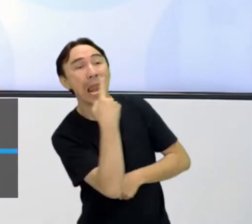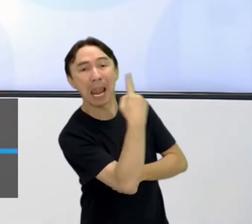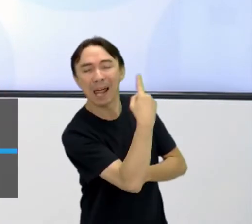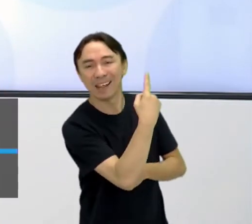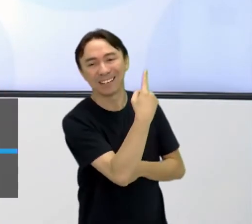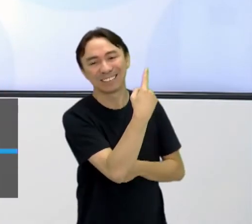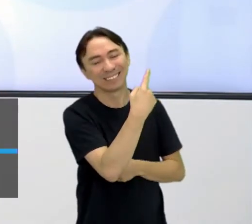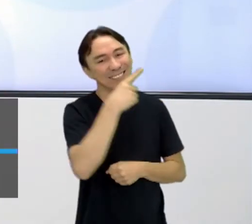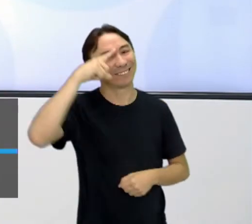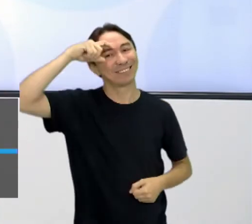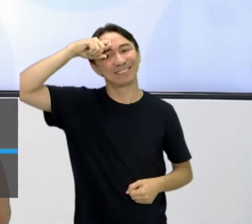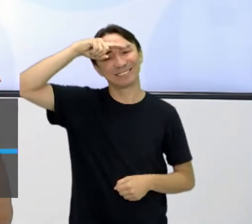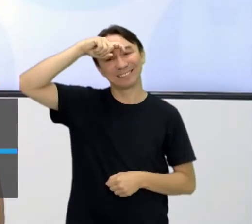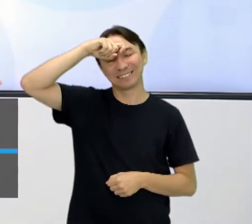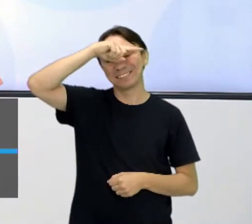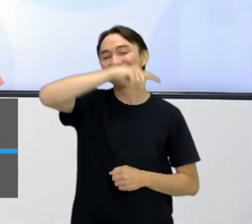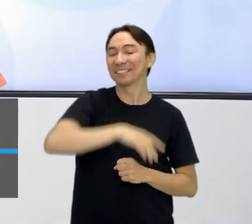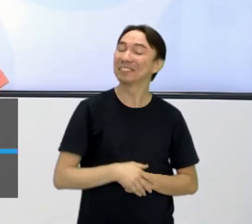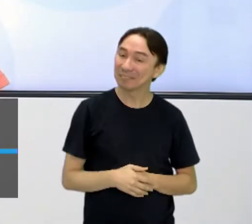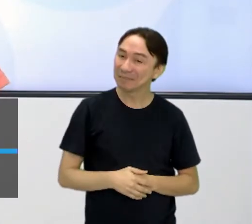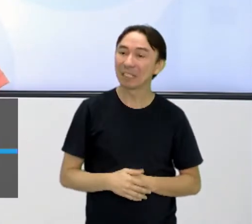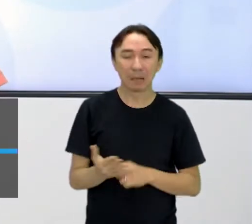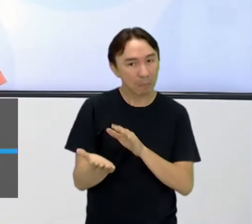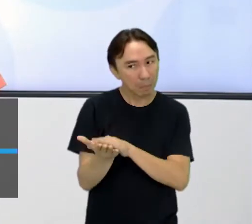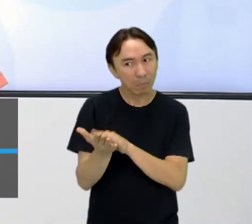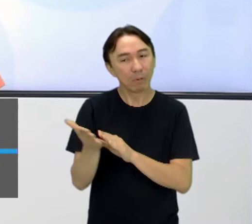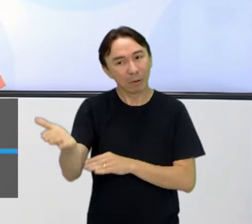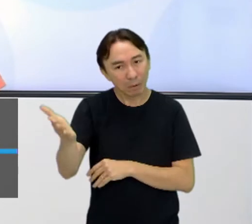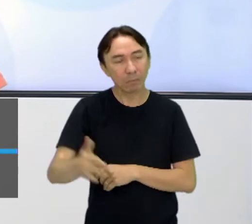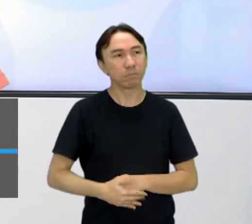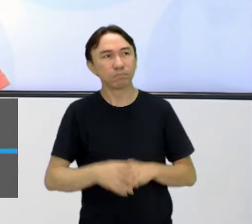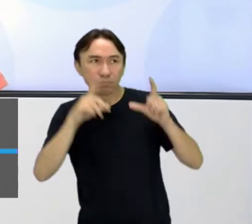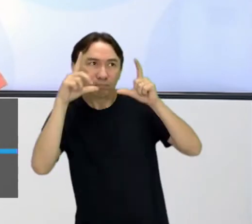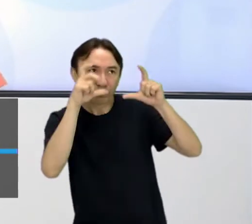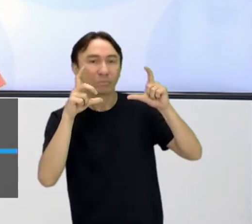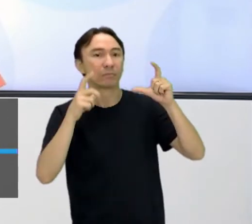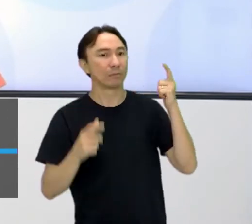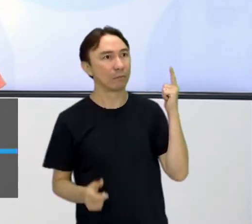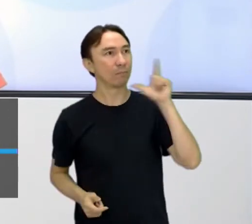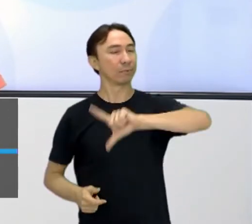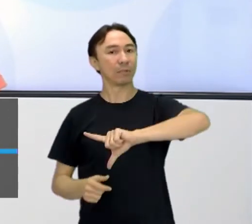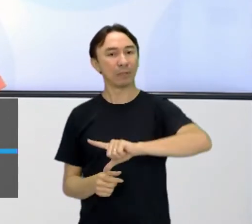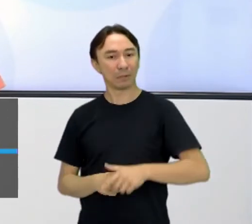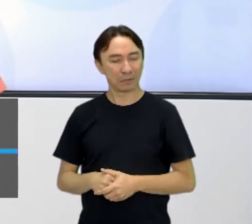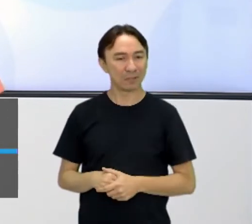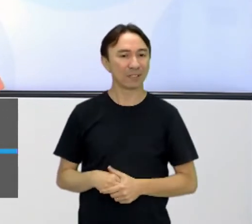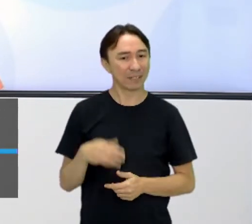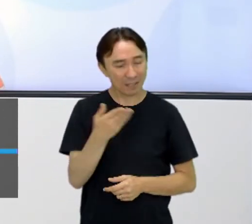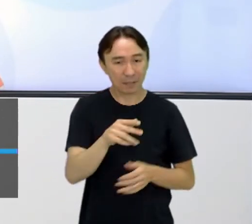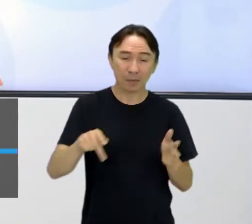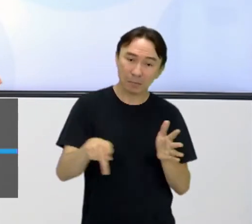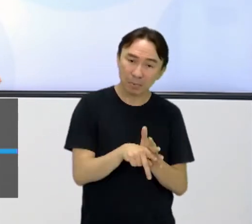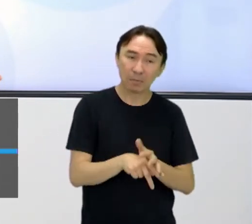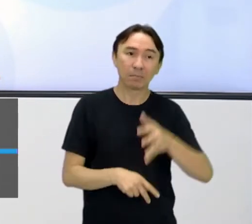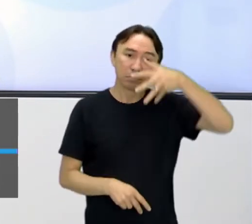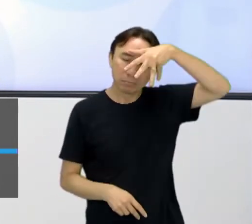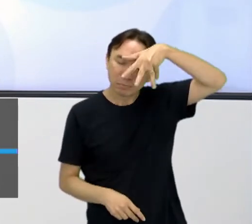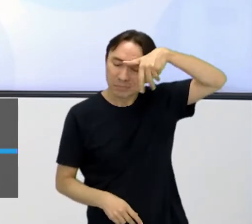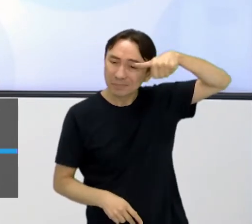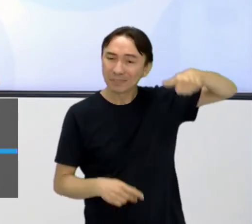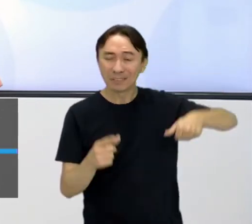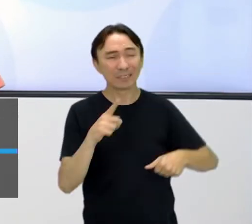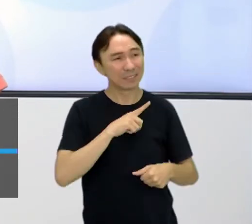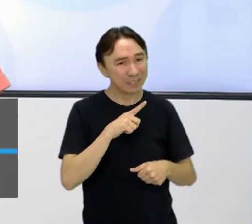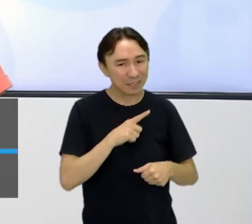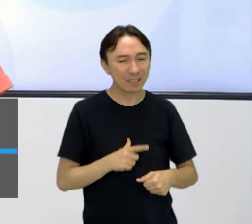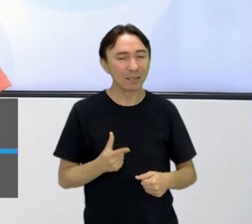Parabéns ao fotógrafo que conseguiu, mas é uma ave típica aí da região amazônica, repito, de um canto melodioso